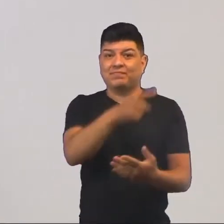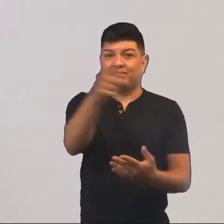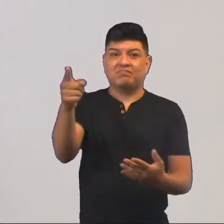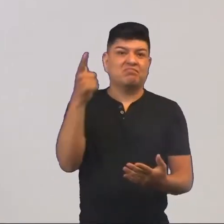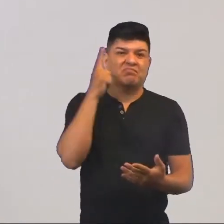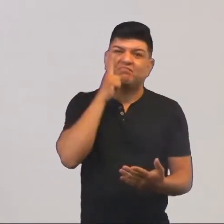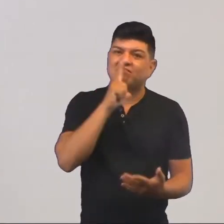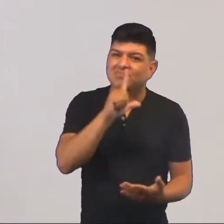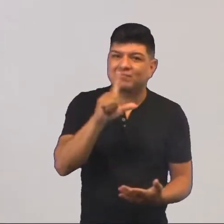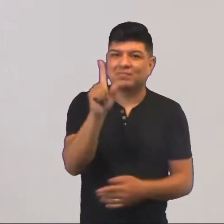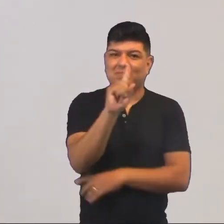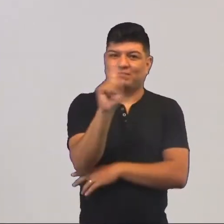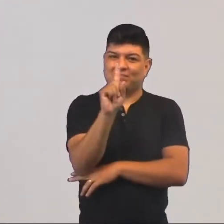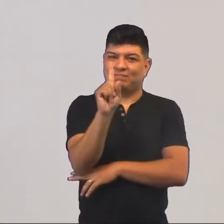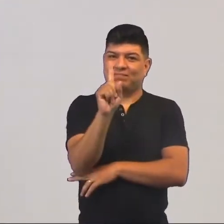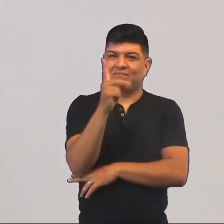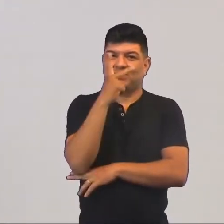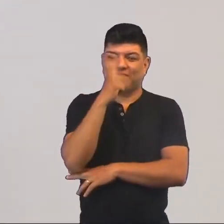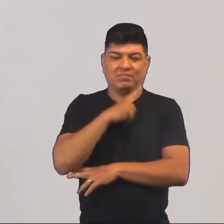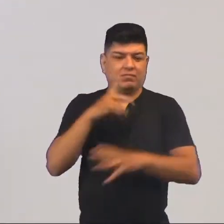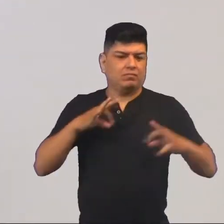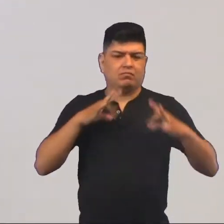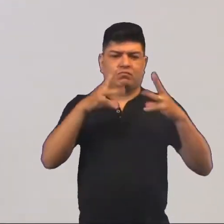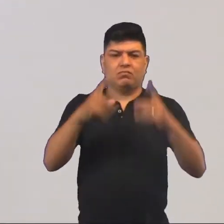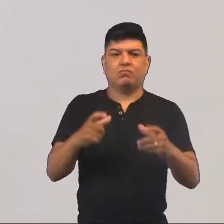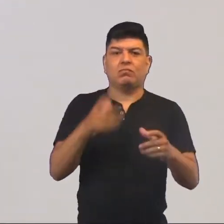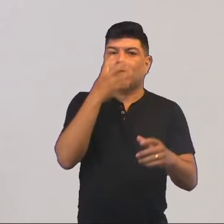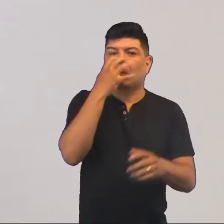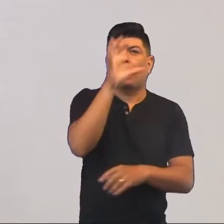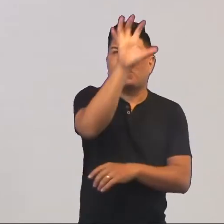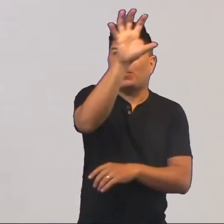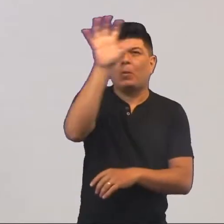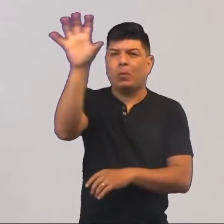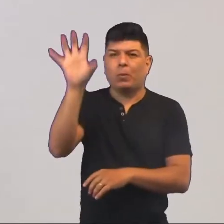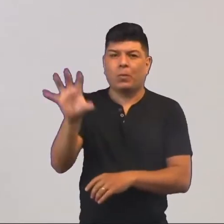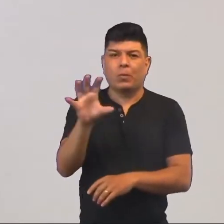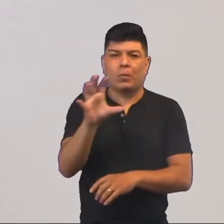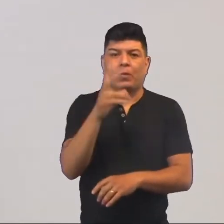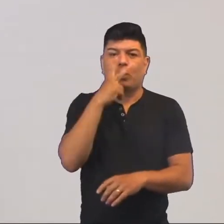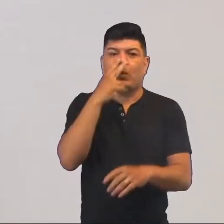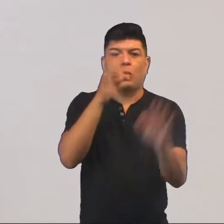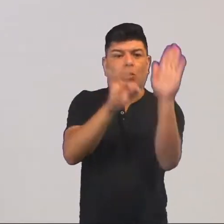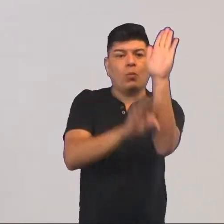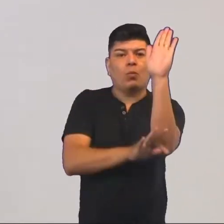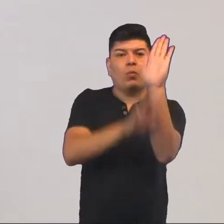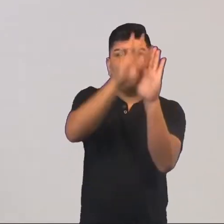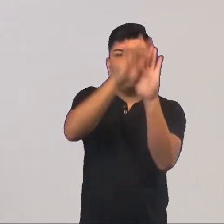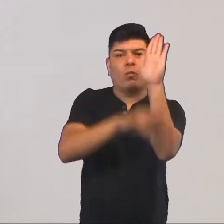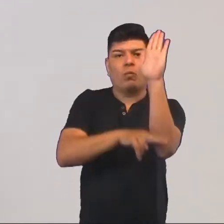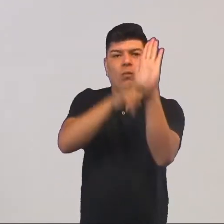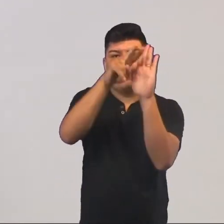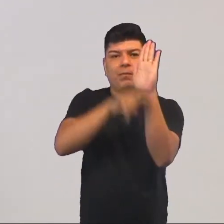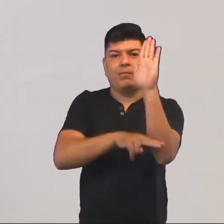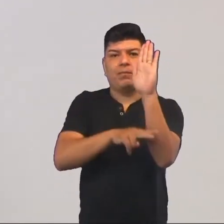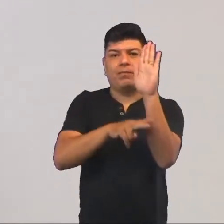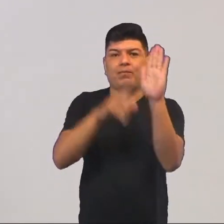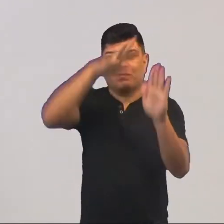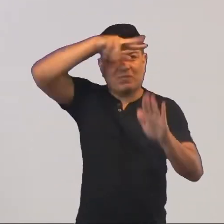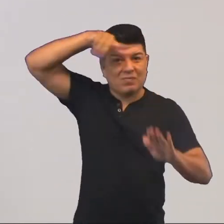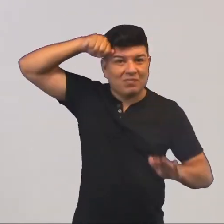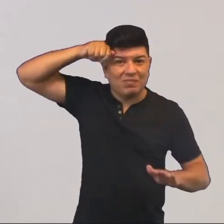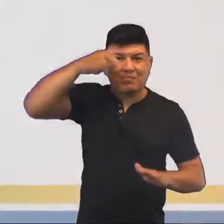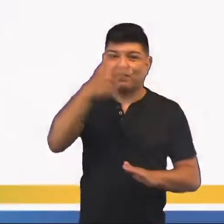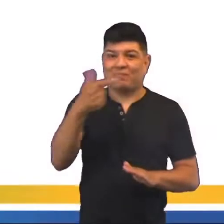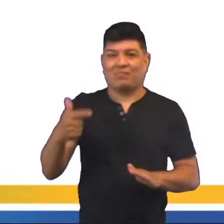não consegue ter em todas as regiões brasileiras o mesmo volume de água que temos na região amazônica. Isso é uma